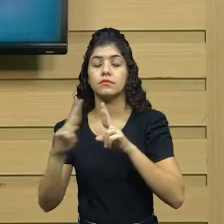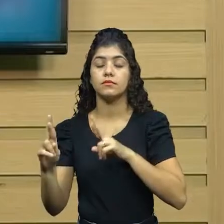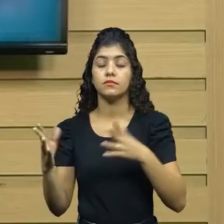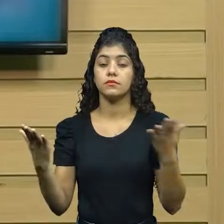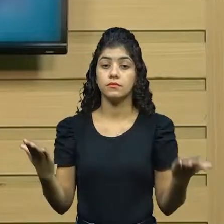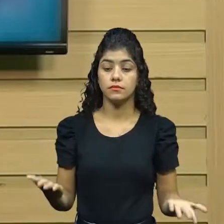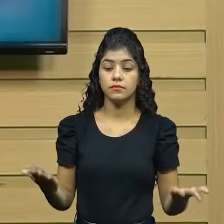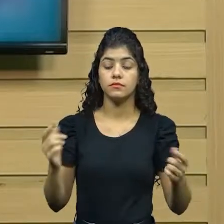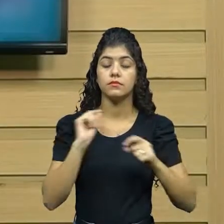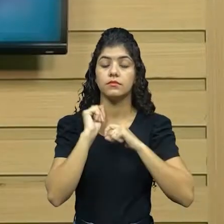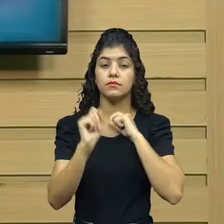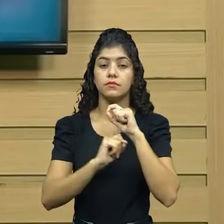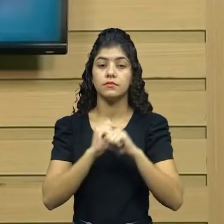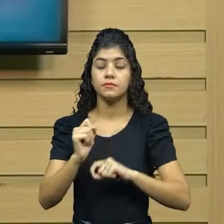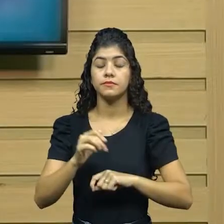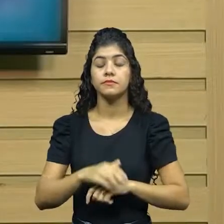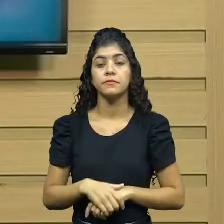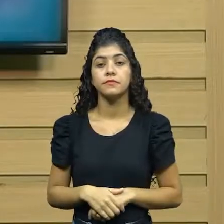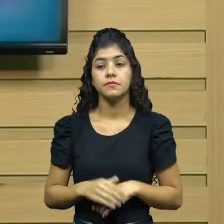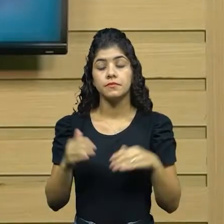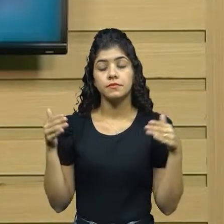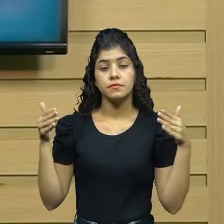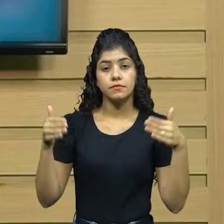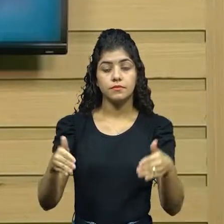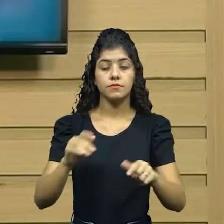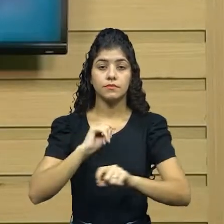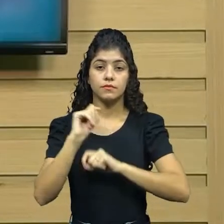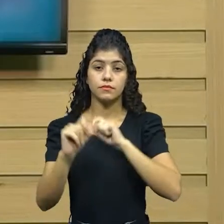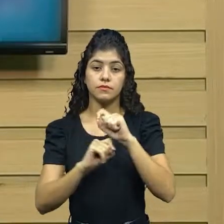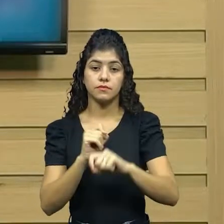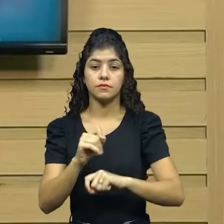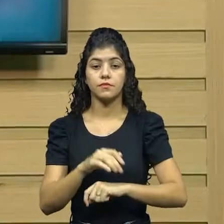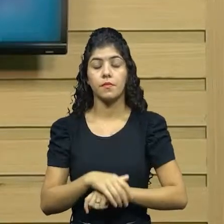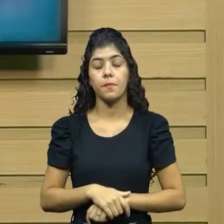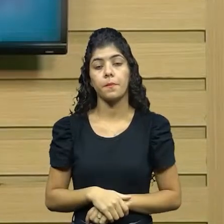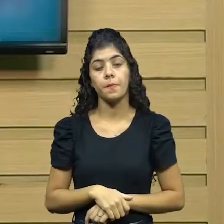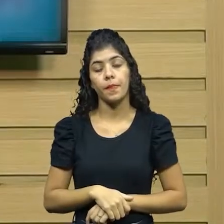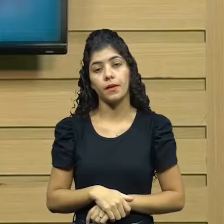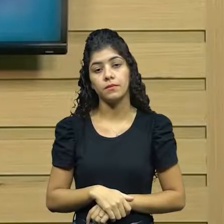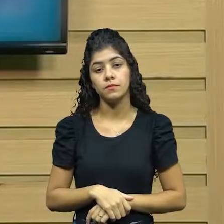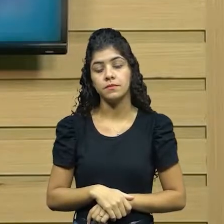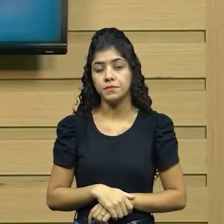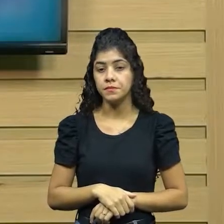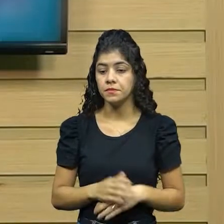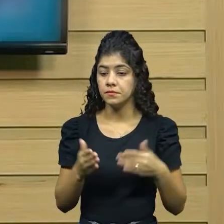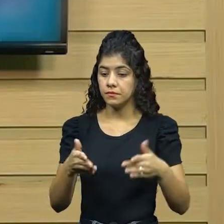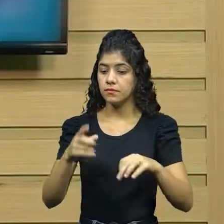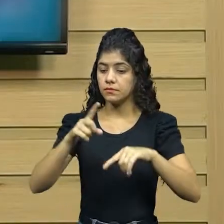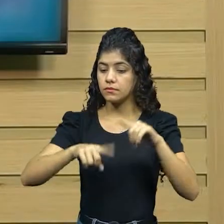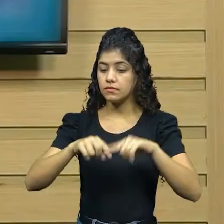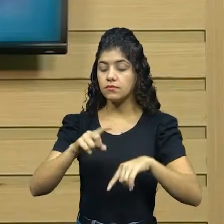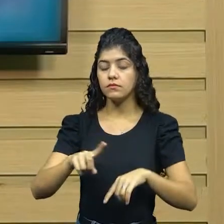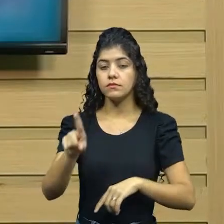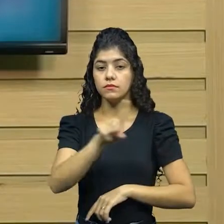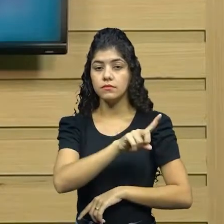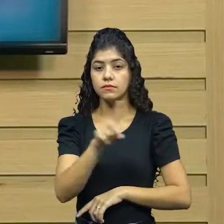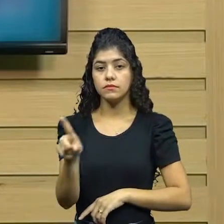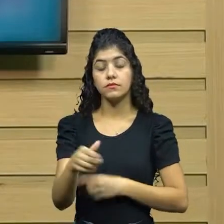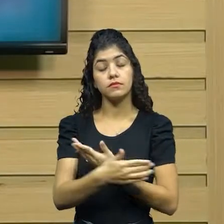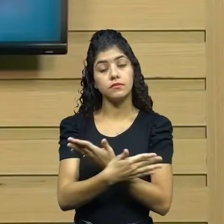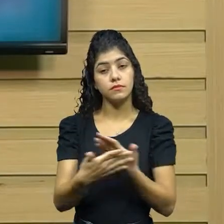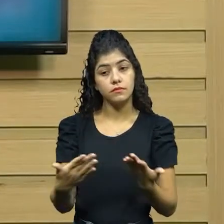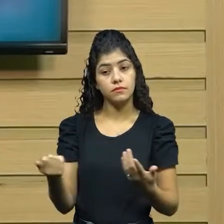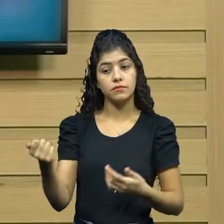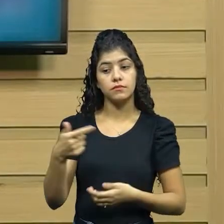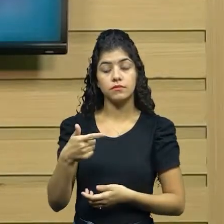Nesse ponto aí, o foco do marketing não é mais em cima do produto, mas sim da